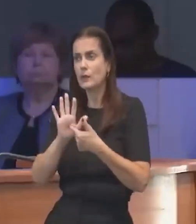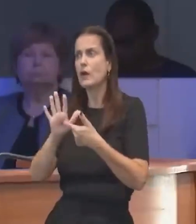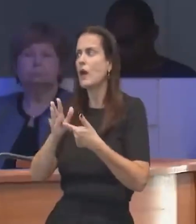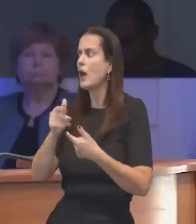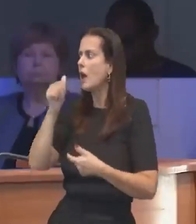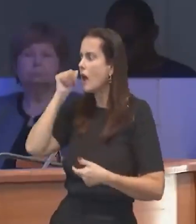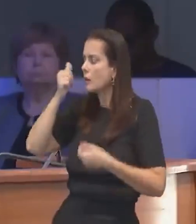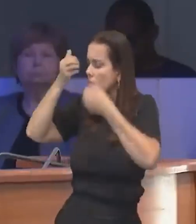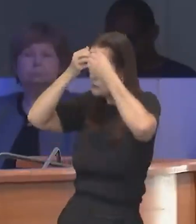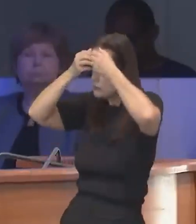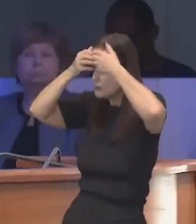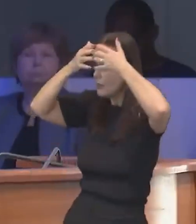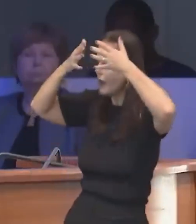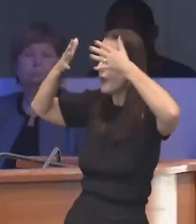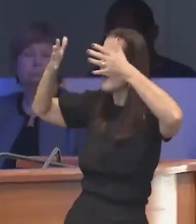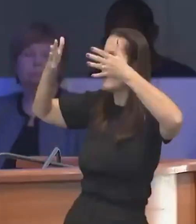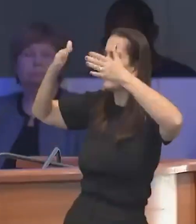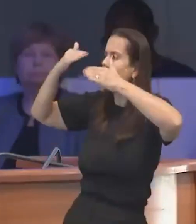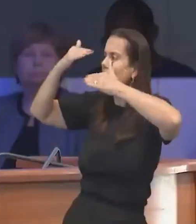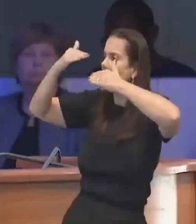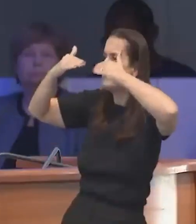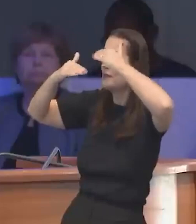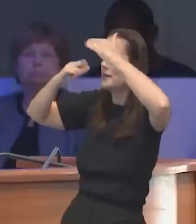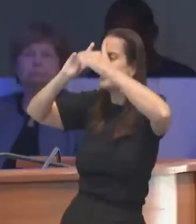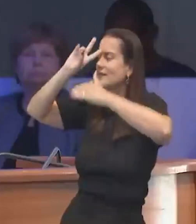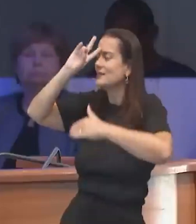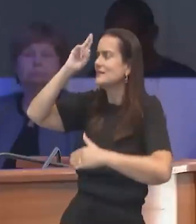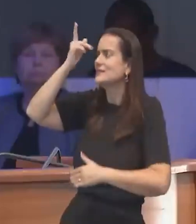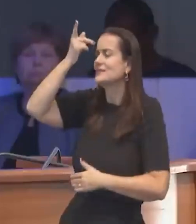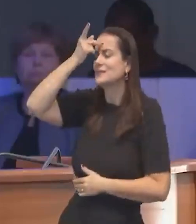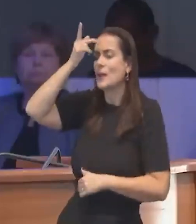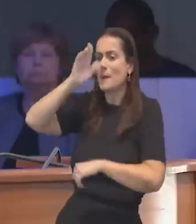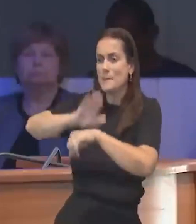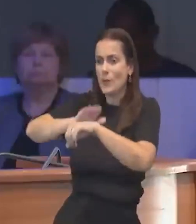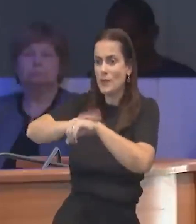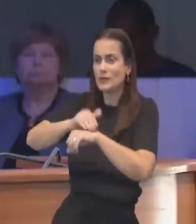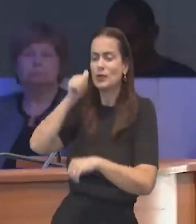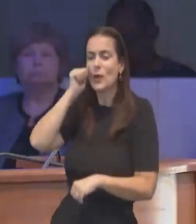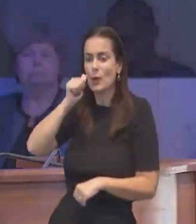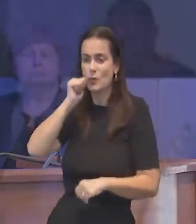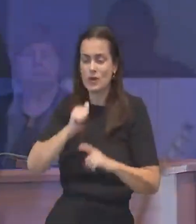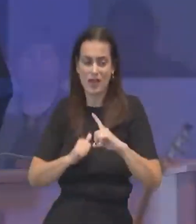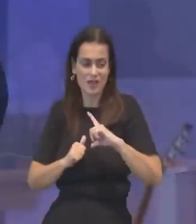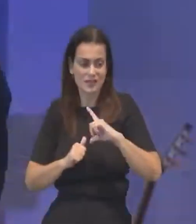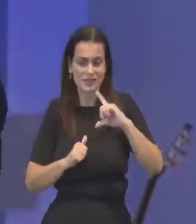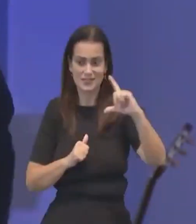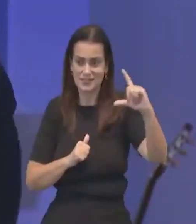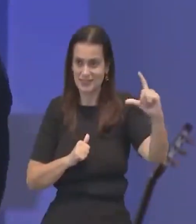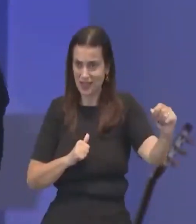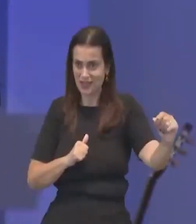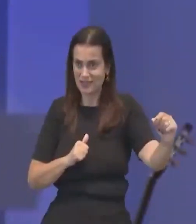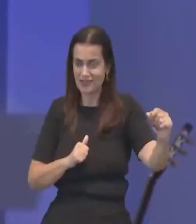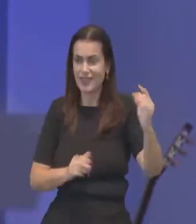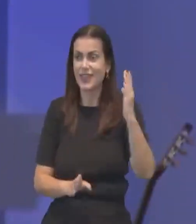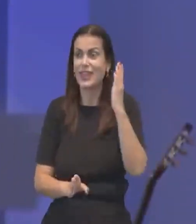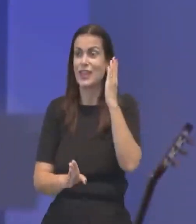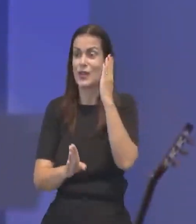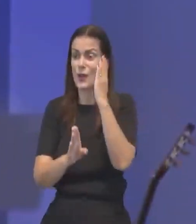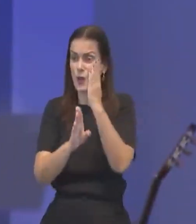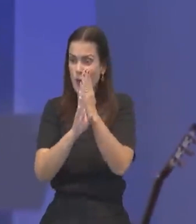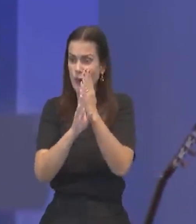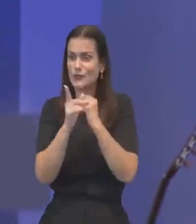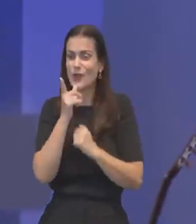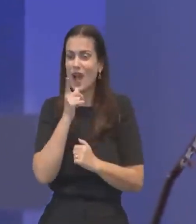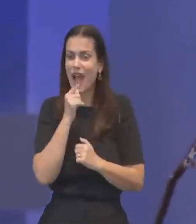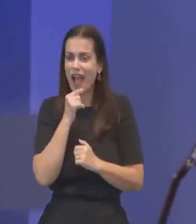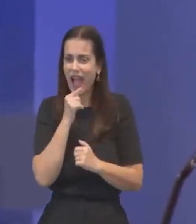tem a respeito de Cristo é o que provoca essa transformação. E daquele momento aquela mulher sai tendo encontrado a água